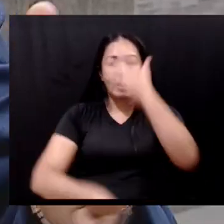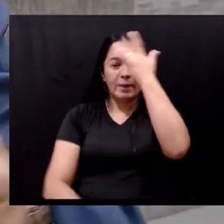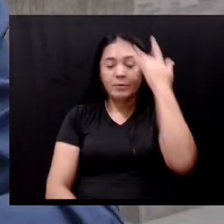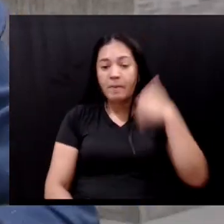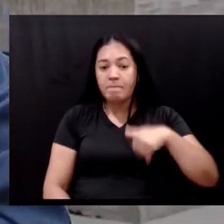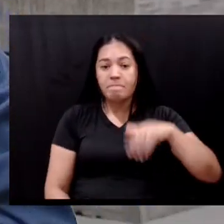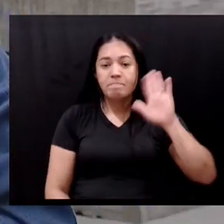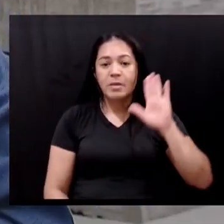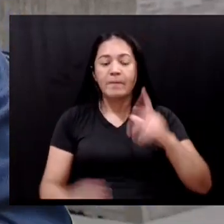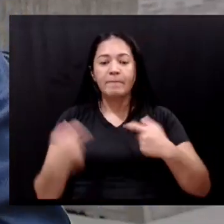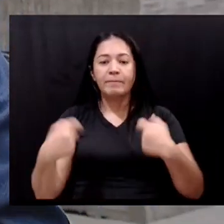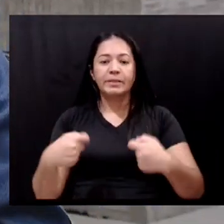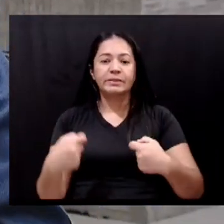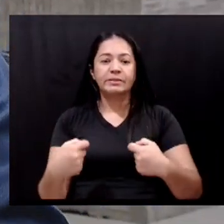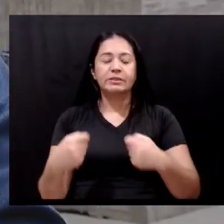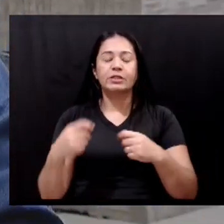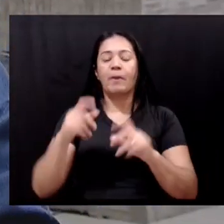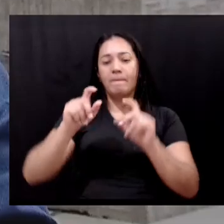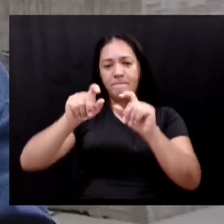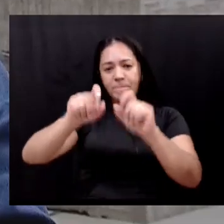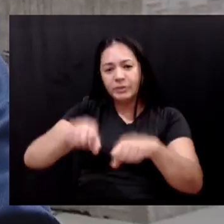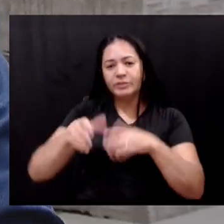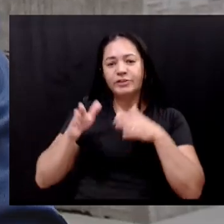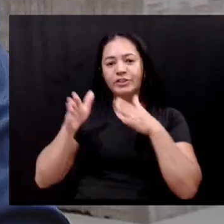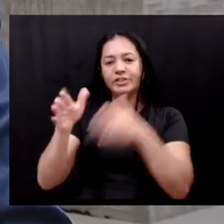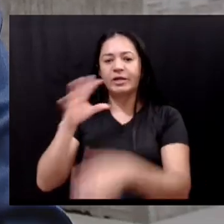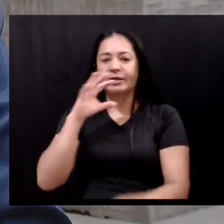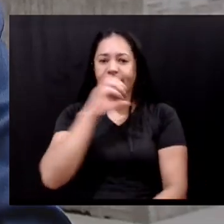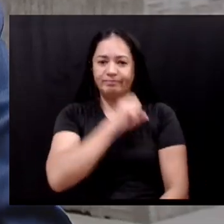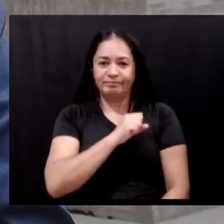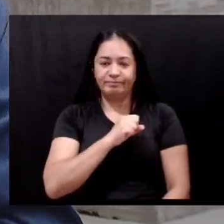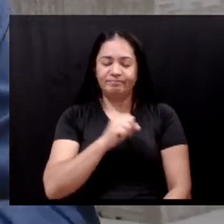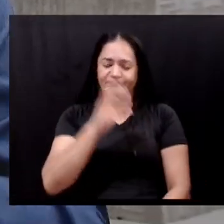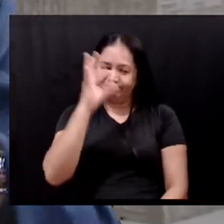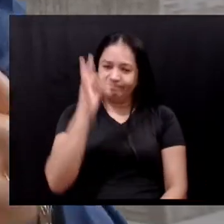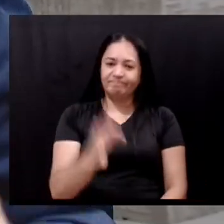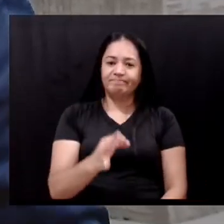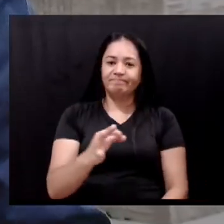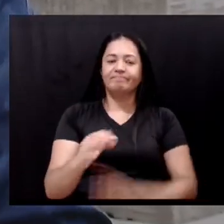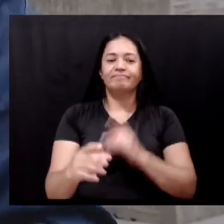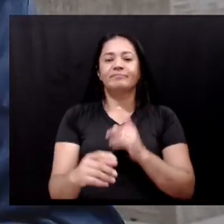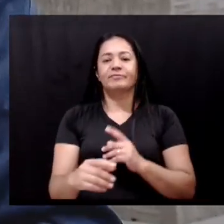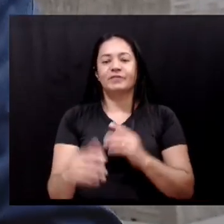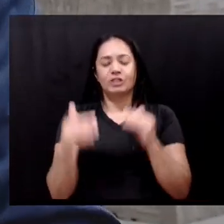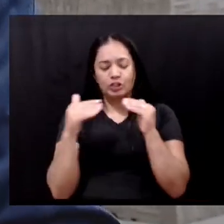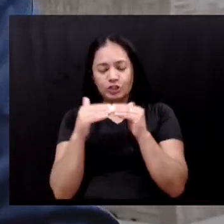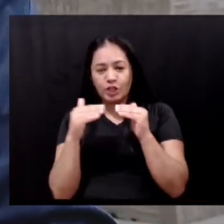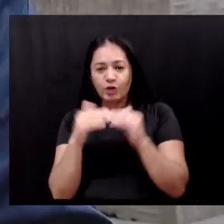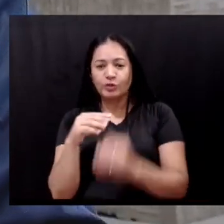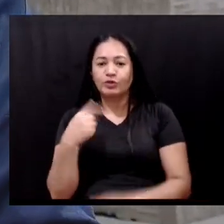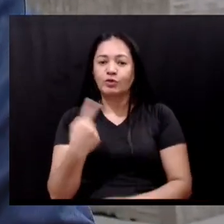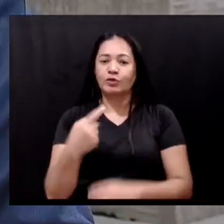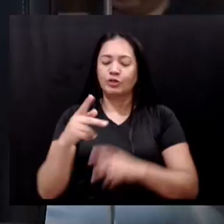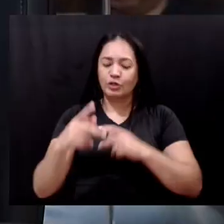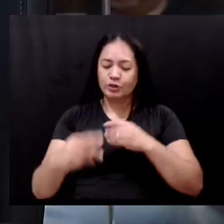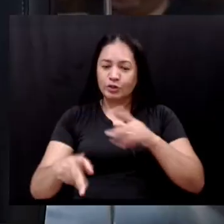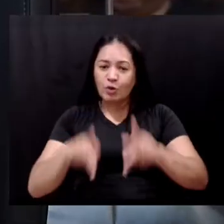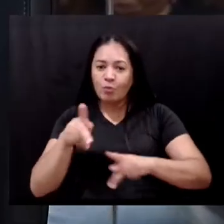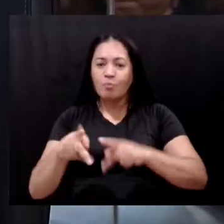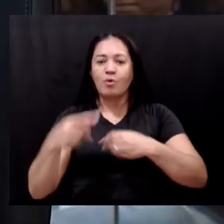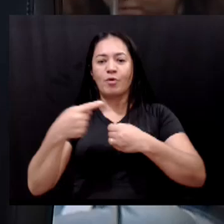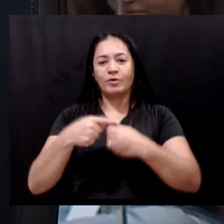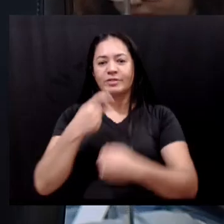poderá chegar mais rápido. Então, com certeza vai ao encontro da nossa cidade, da nossa população, vai favorecer